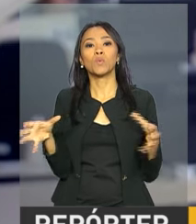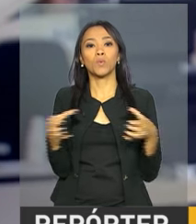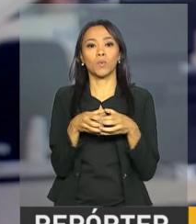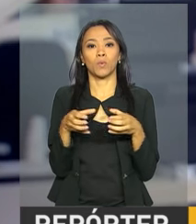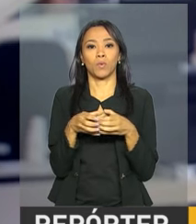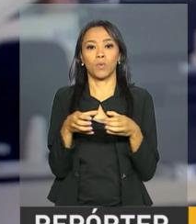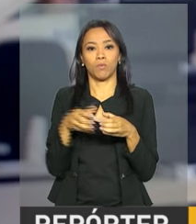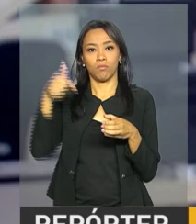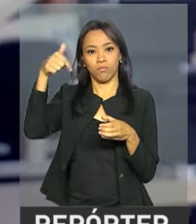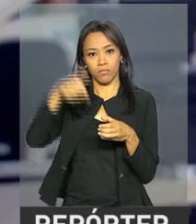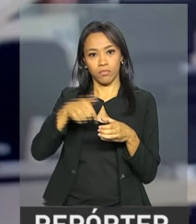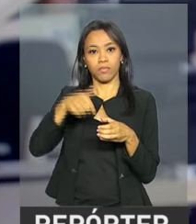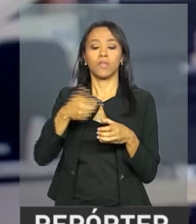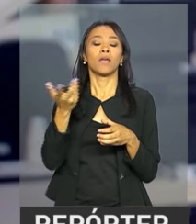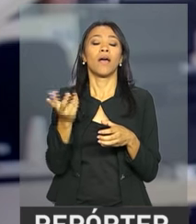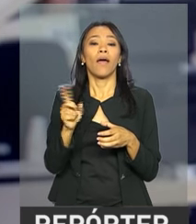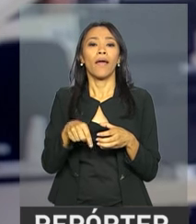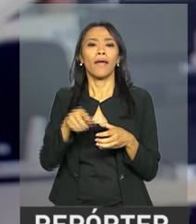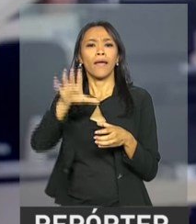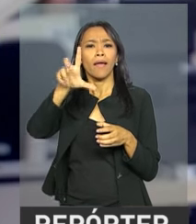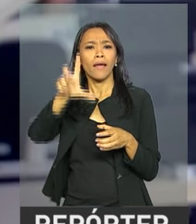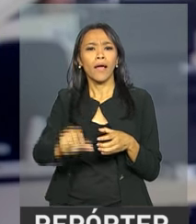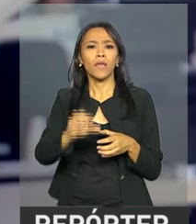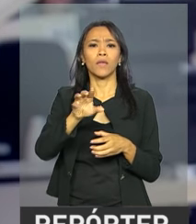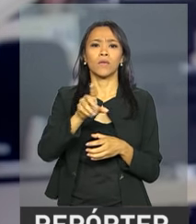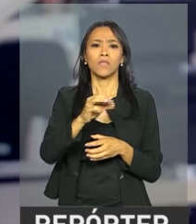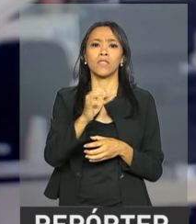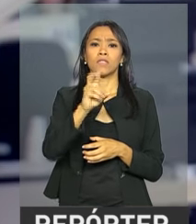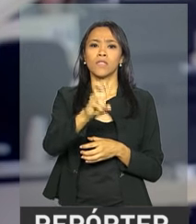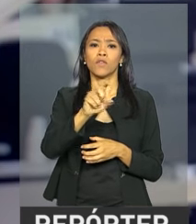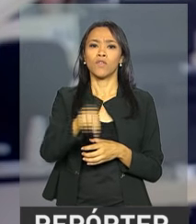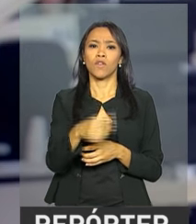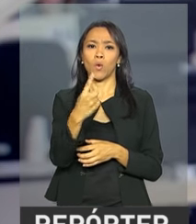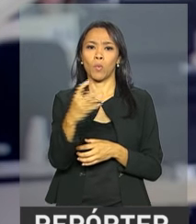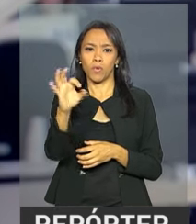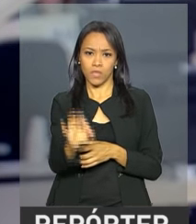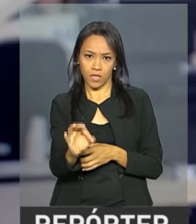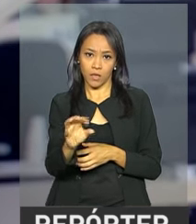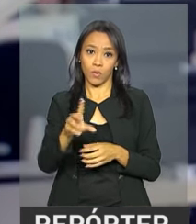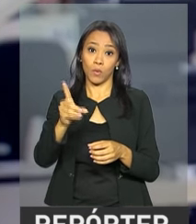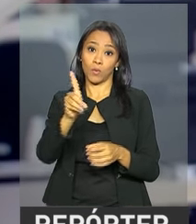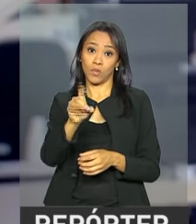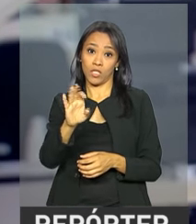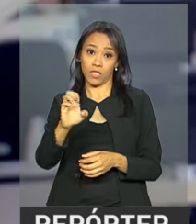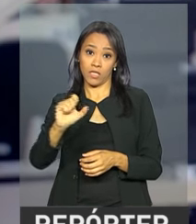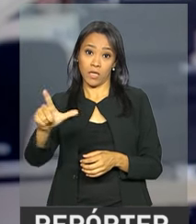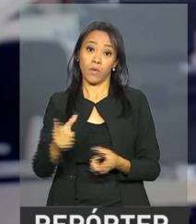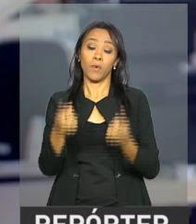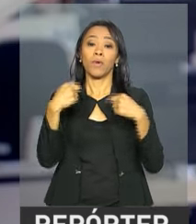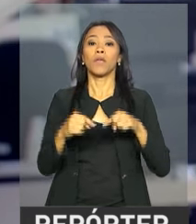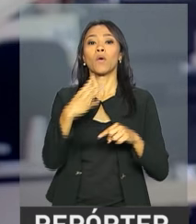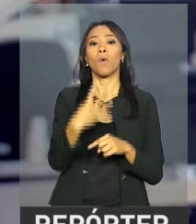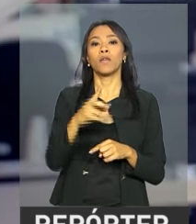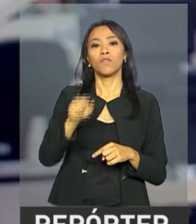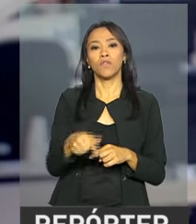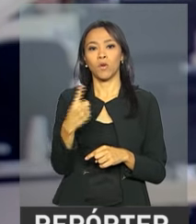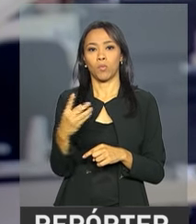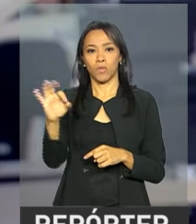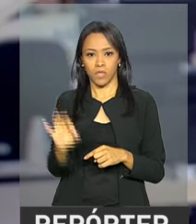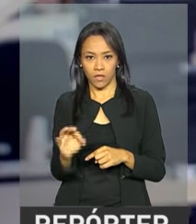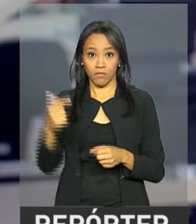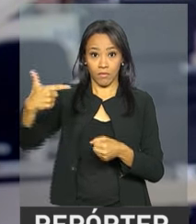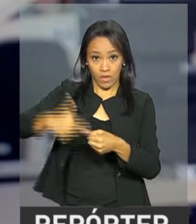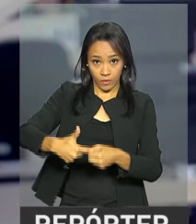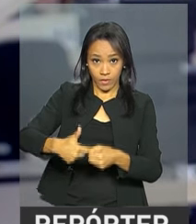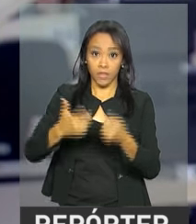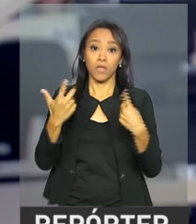preços da companhia o preço do diesel caiu 5,1 por em média e o da gasolina 1,4 por. Os Novos Valores começam